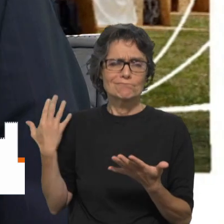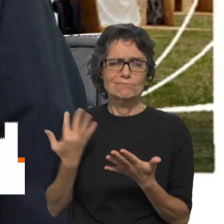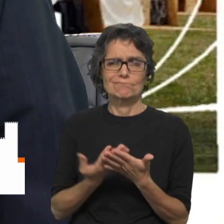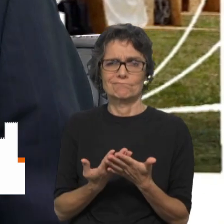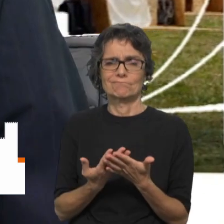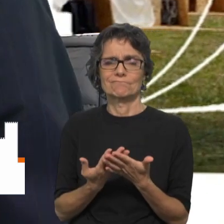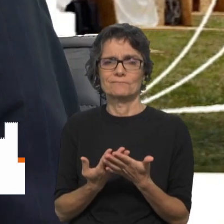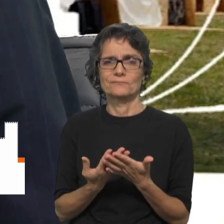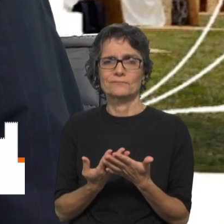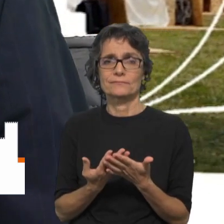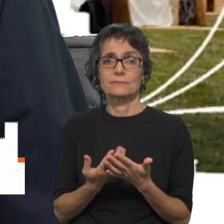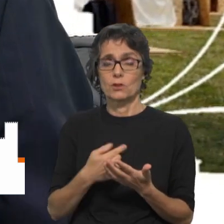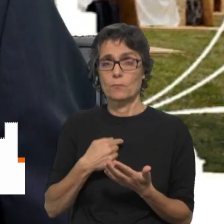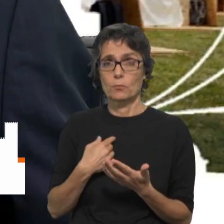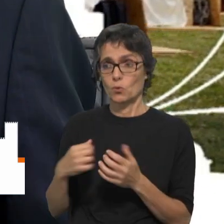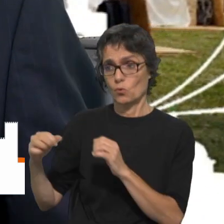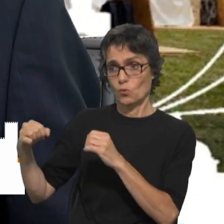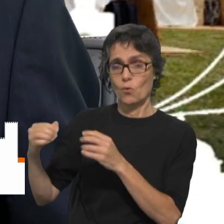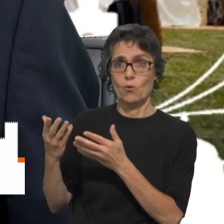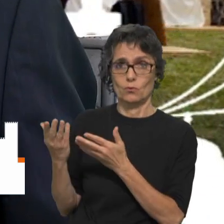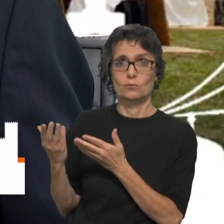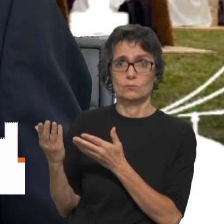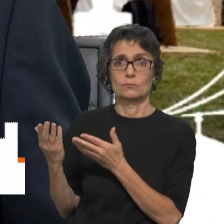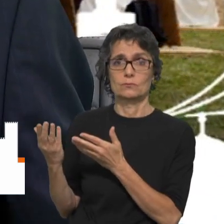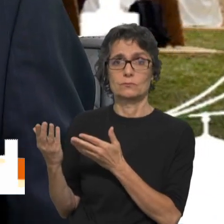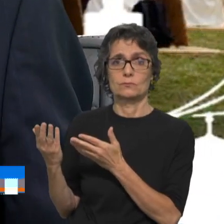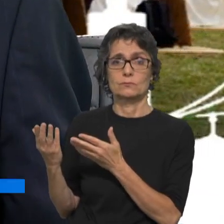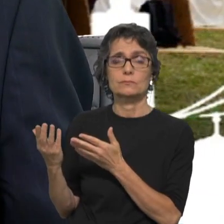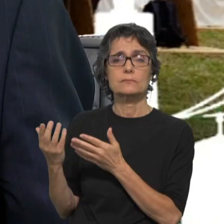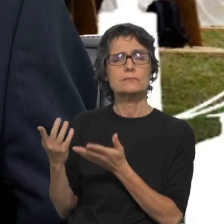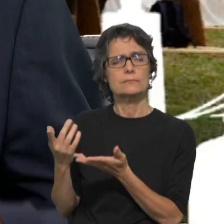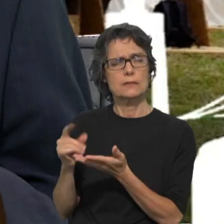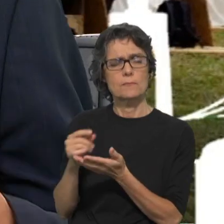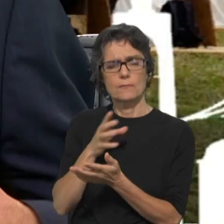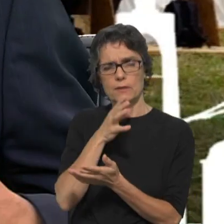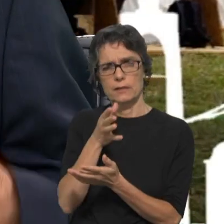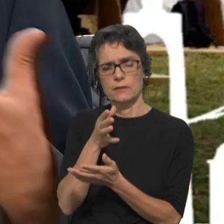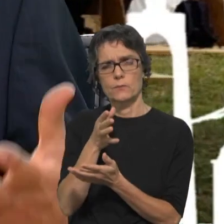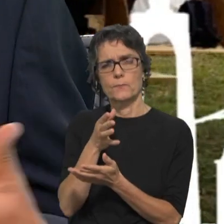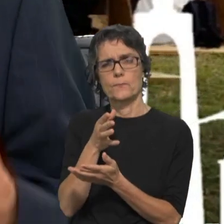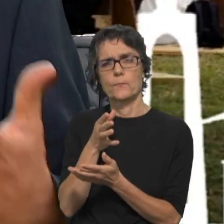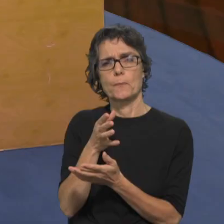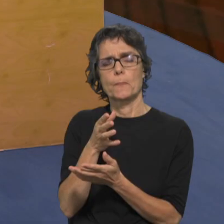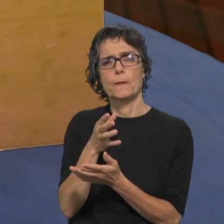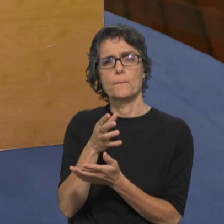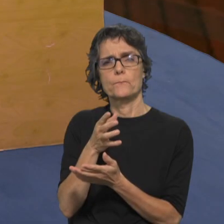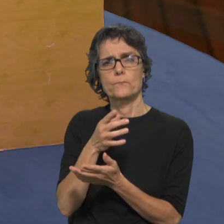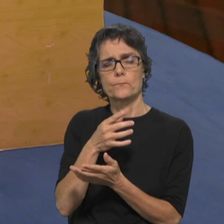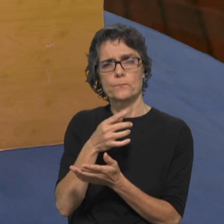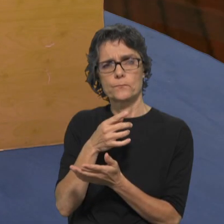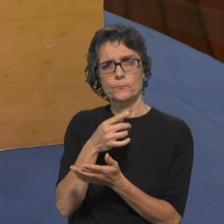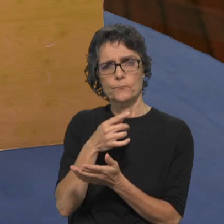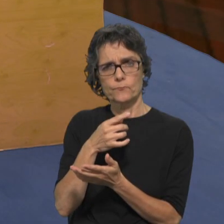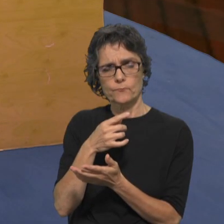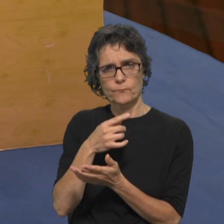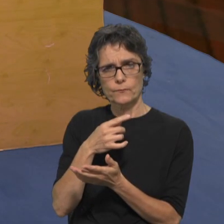pegando também, concordando naturalmente com o que a Rita disse, diria que se alguma excepcionalidade há nesses feitos que nós muitas